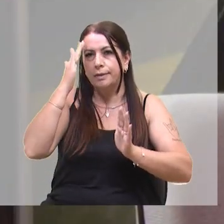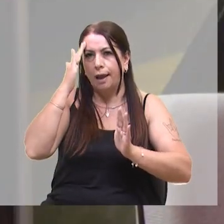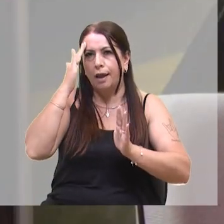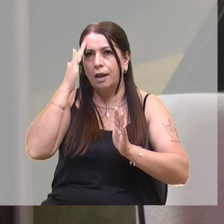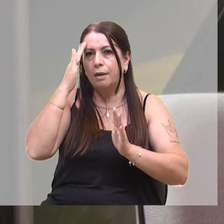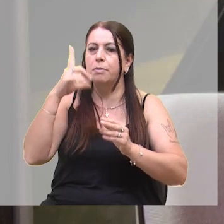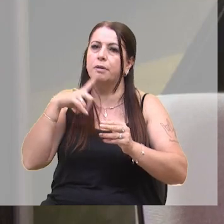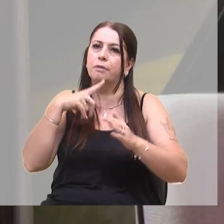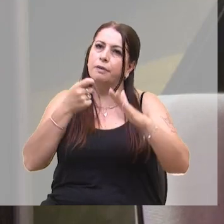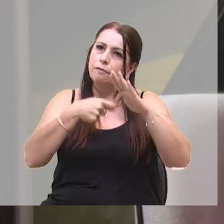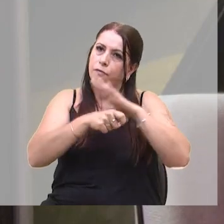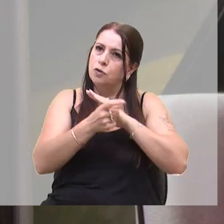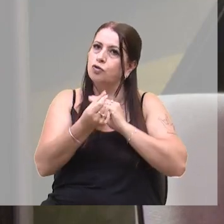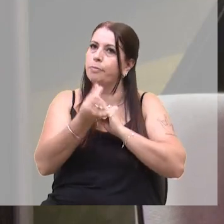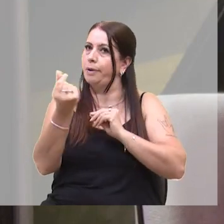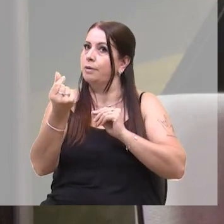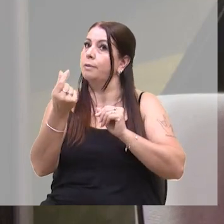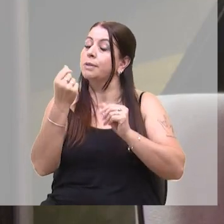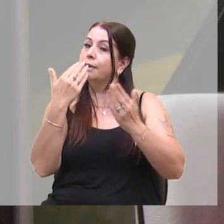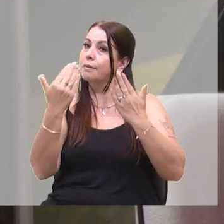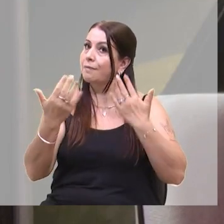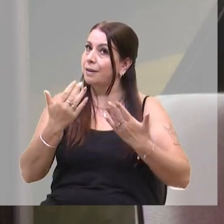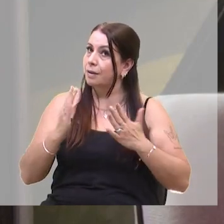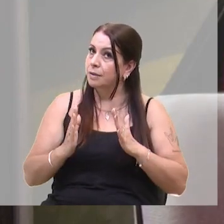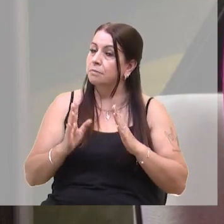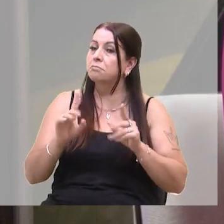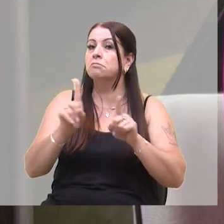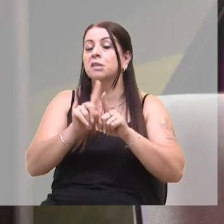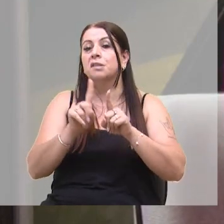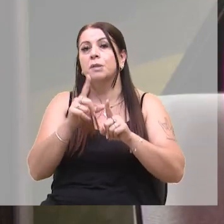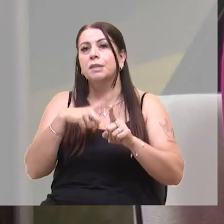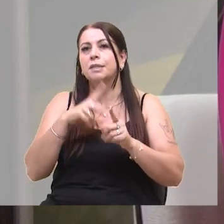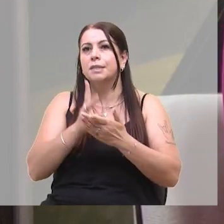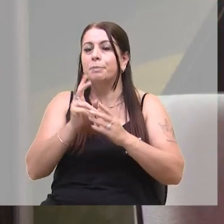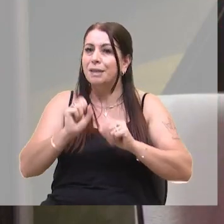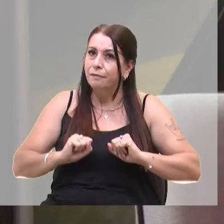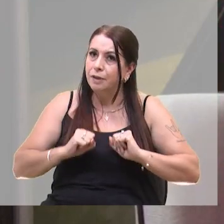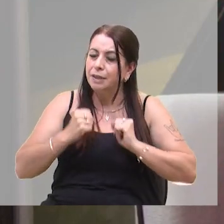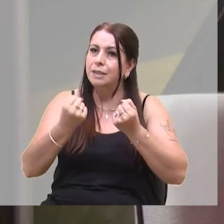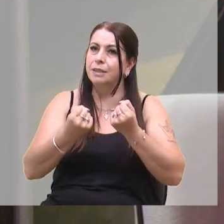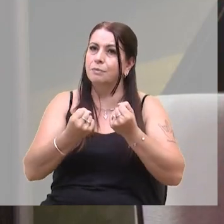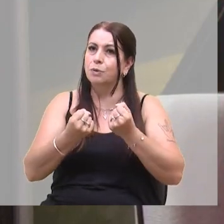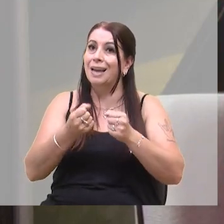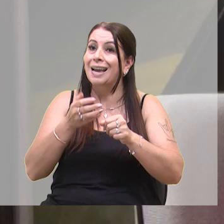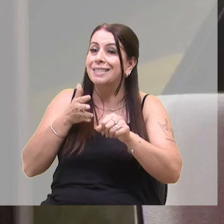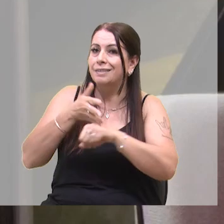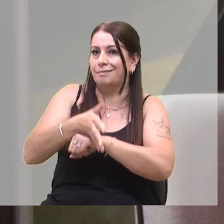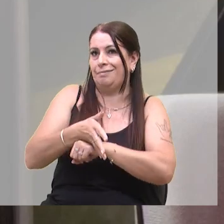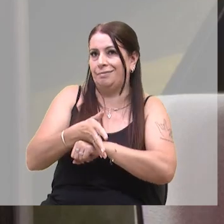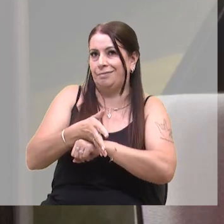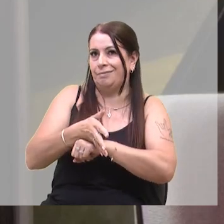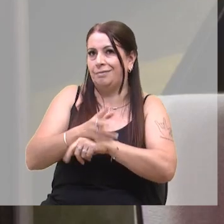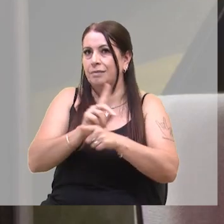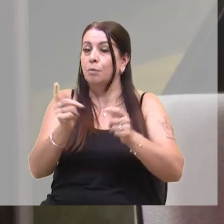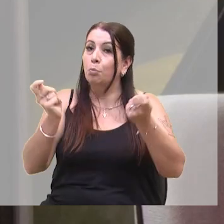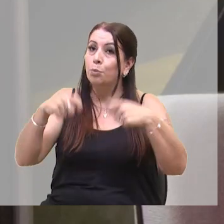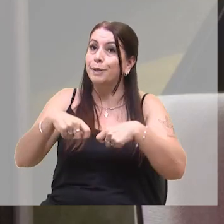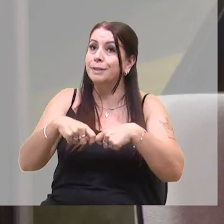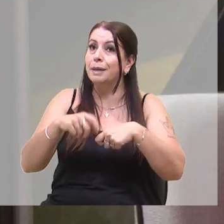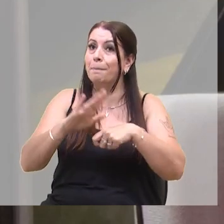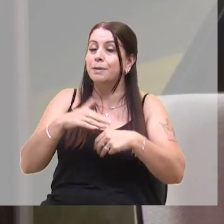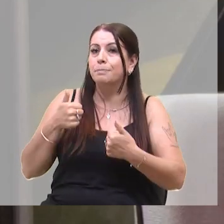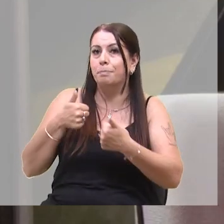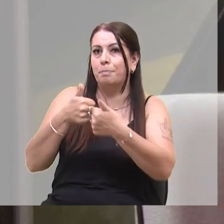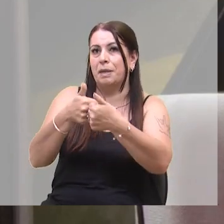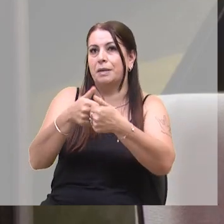passos para essa instalação. A gente sabe que há uma questão de investimento que precisa ser avaliada, mas também nós sempre defendemos